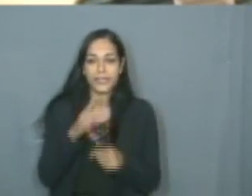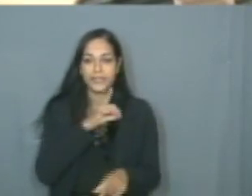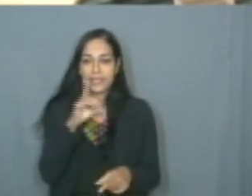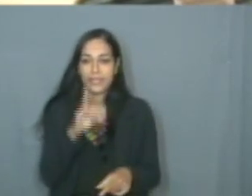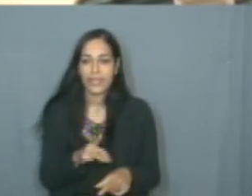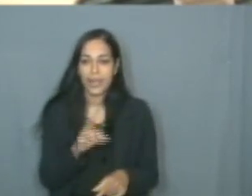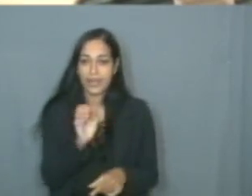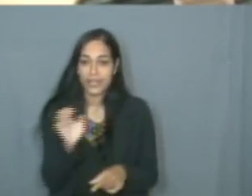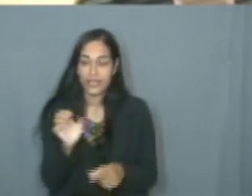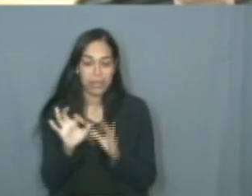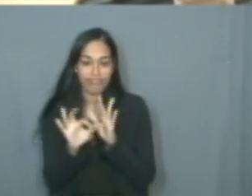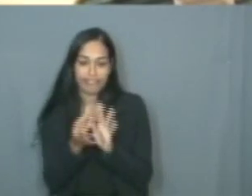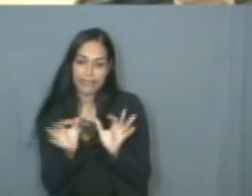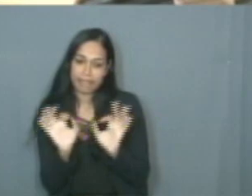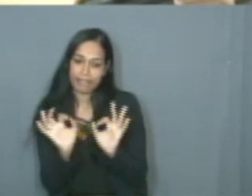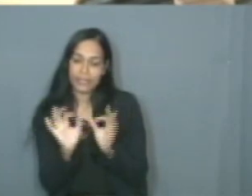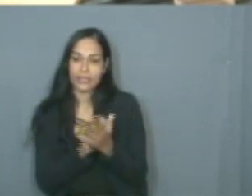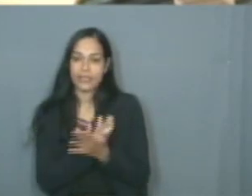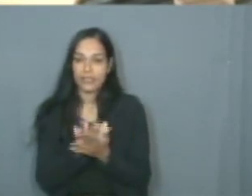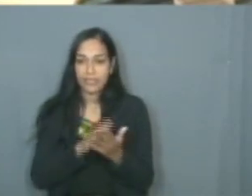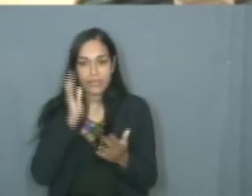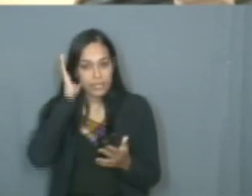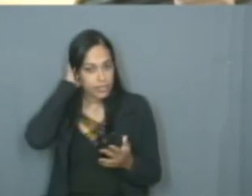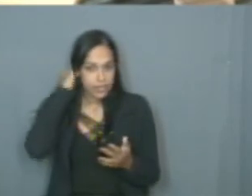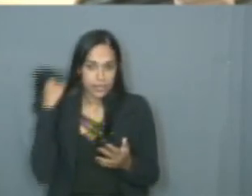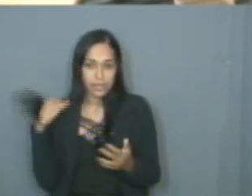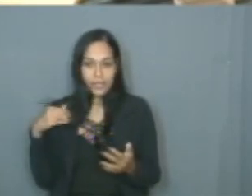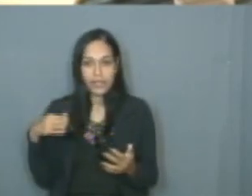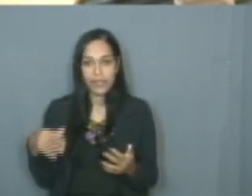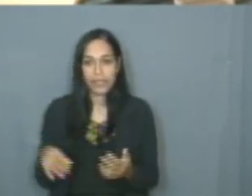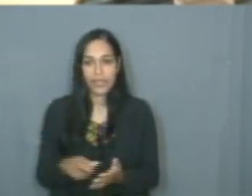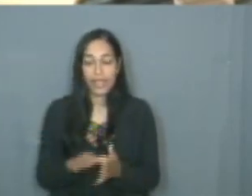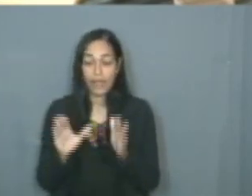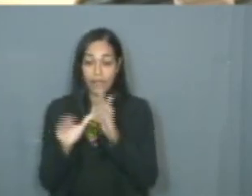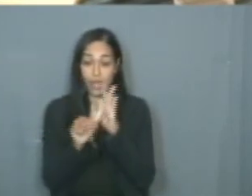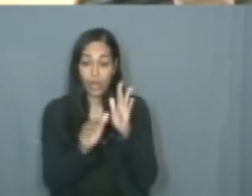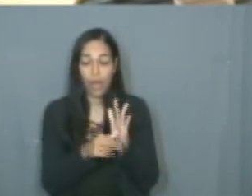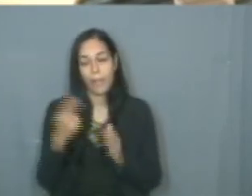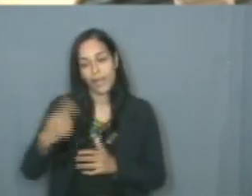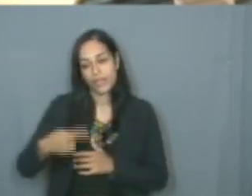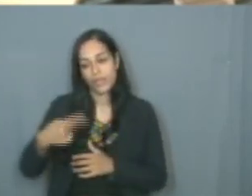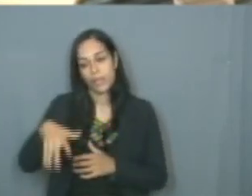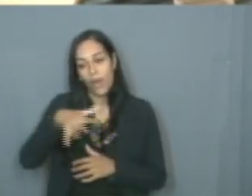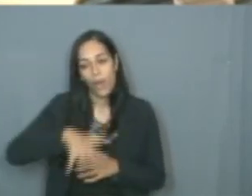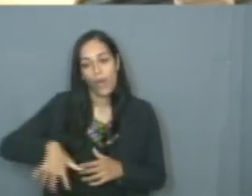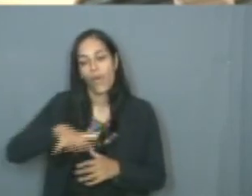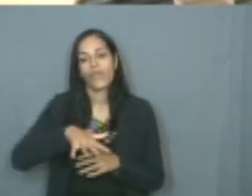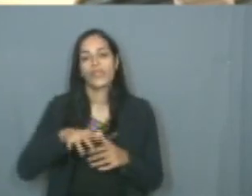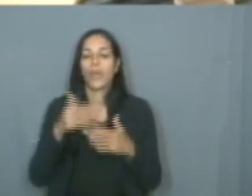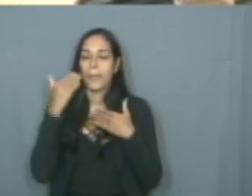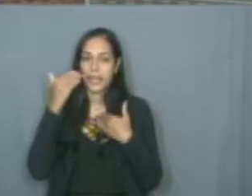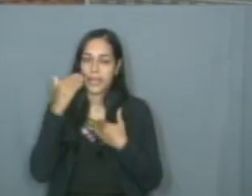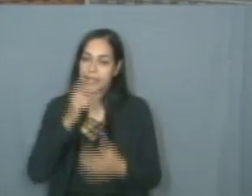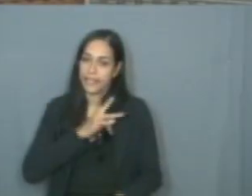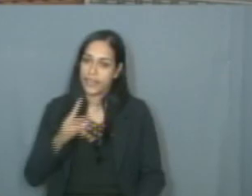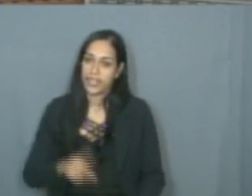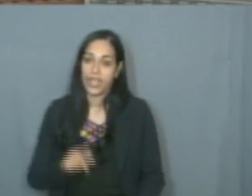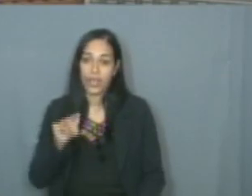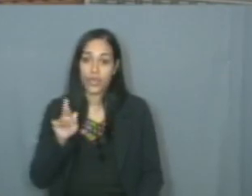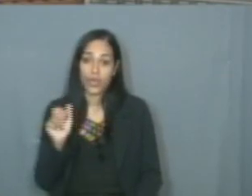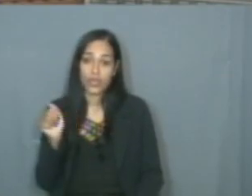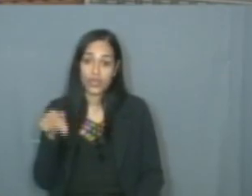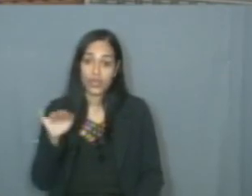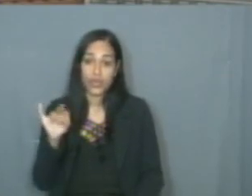é muito triste ver que os nossos conterrâneos foram roubados. Obrigada, vereador Gilson Filho.